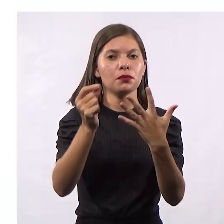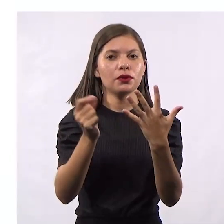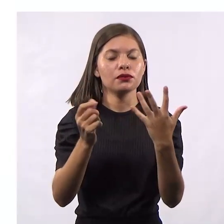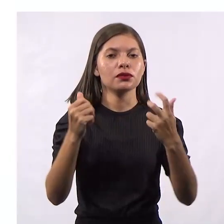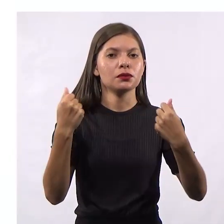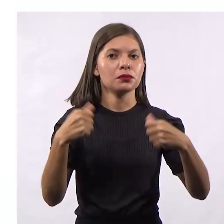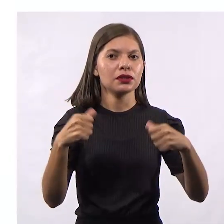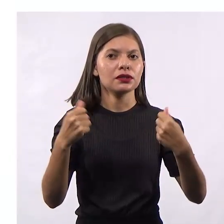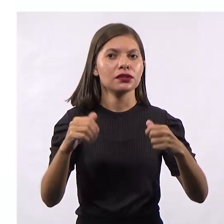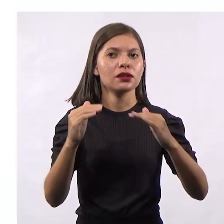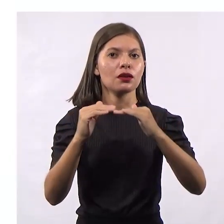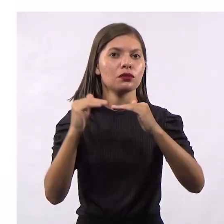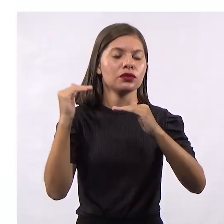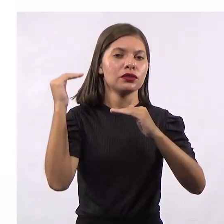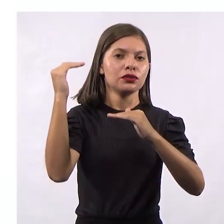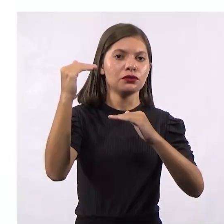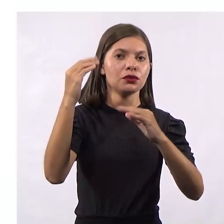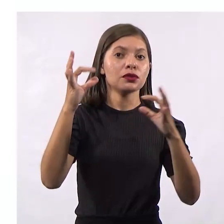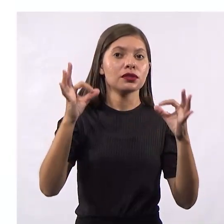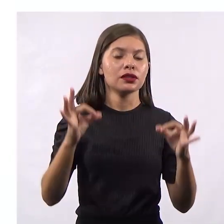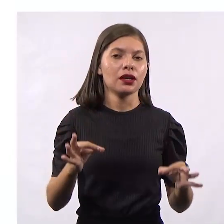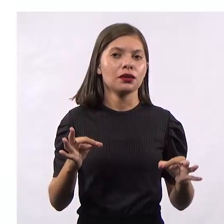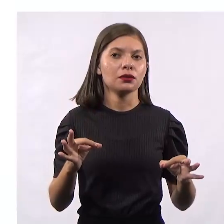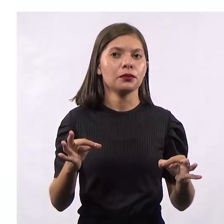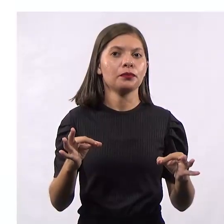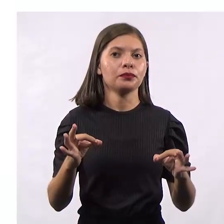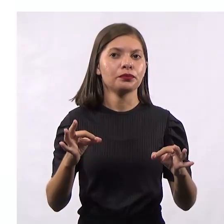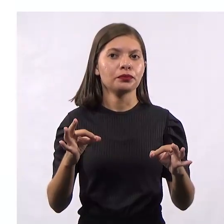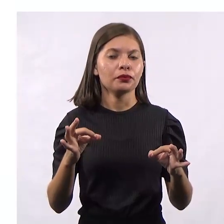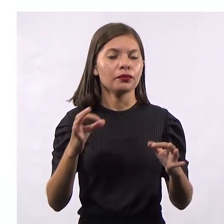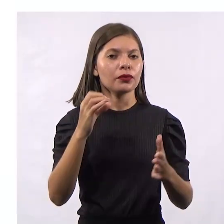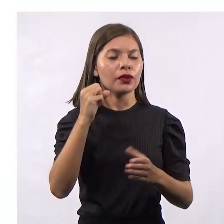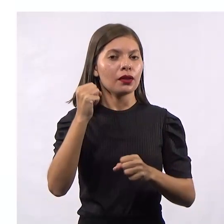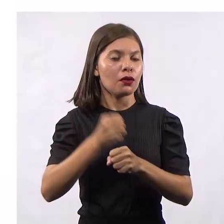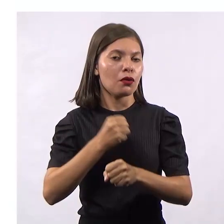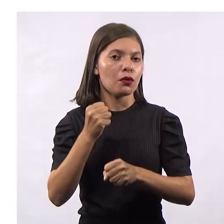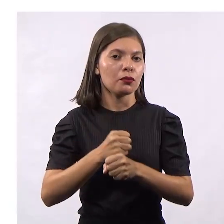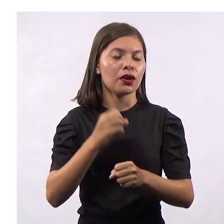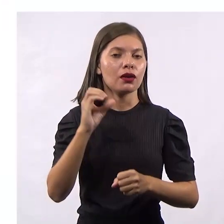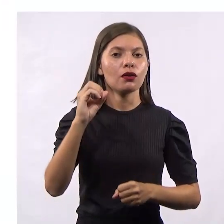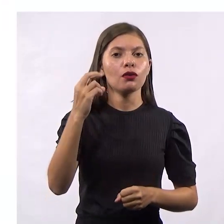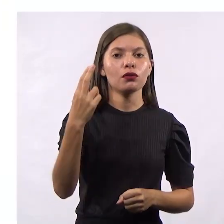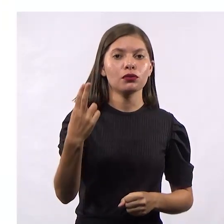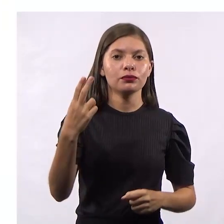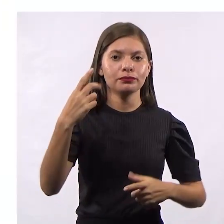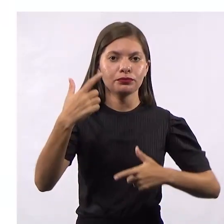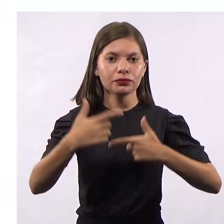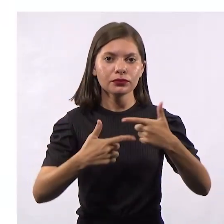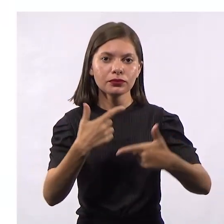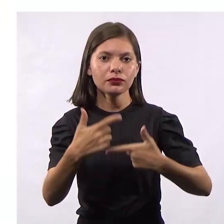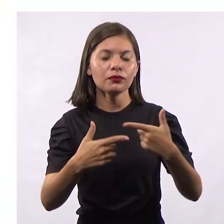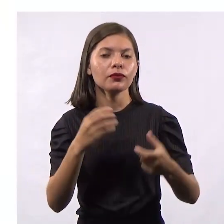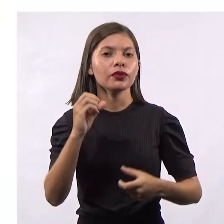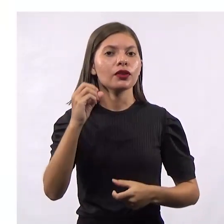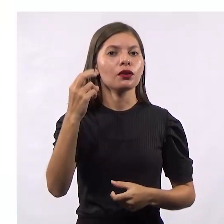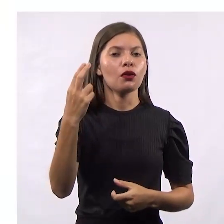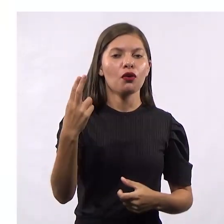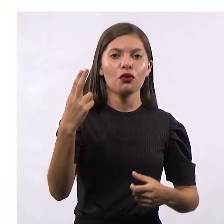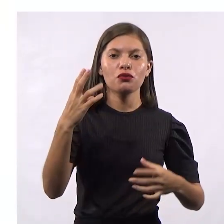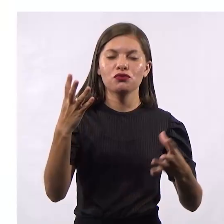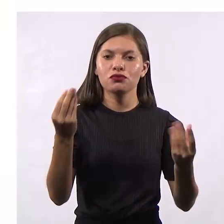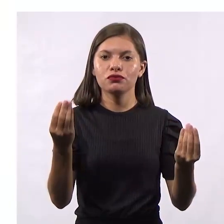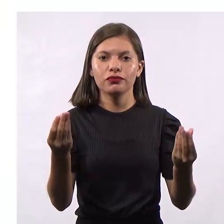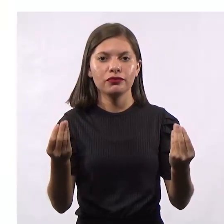com o nível de precisão adequado para definir e dimensionar a obra ou o serviço, ou o complexo